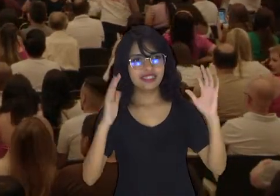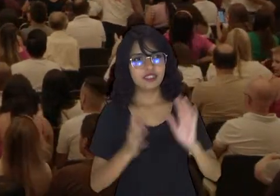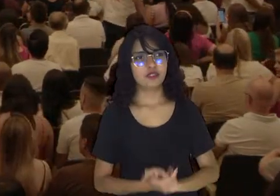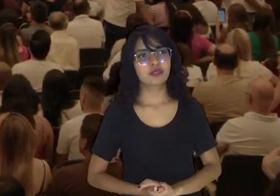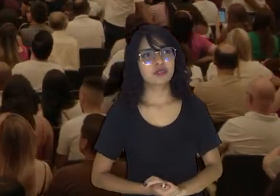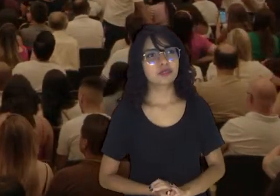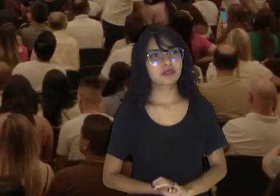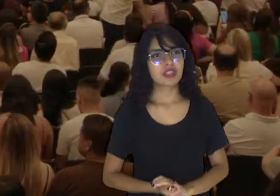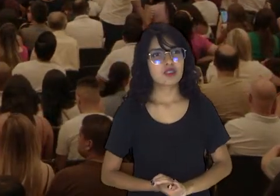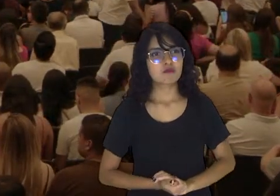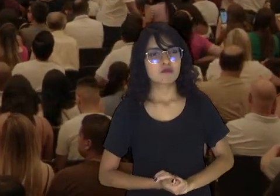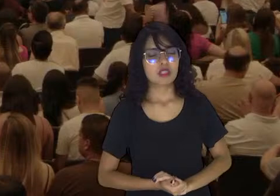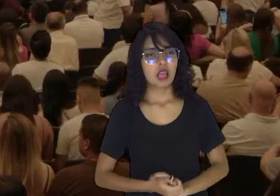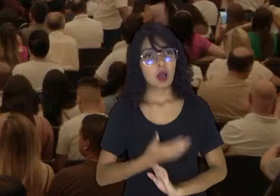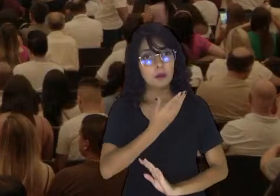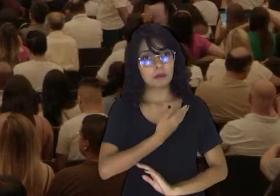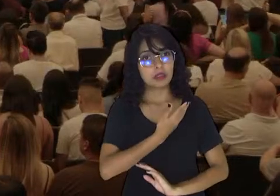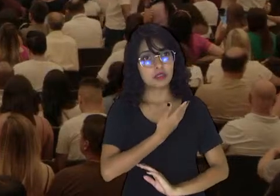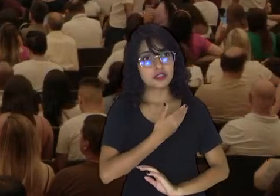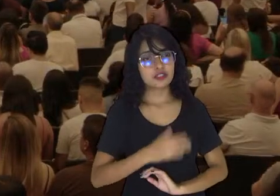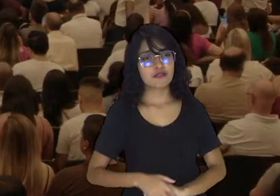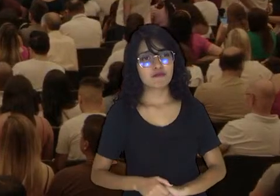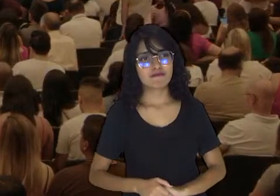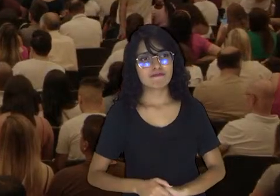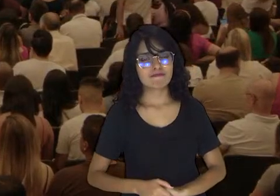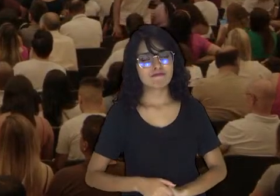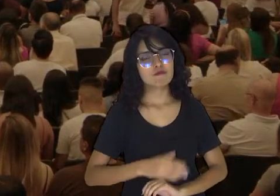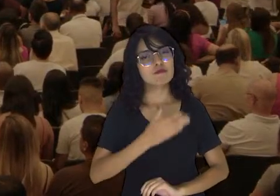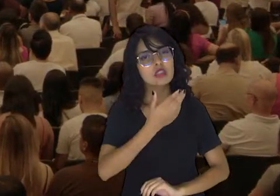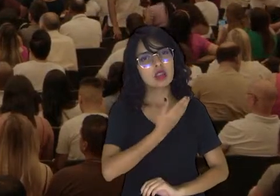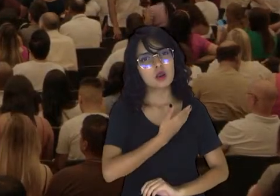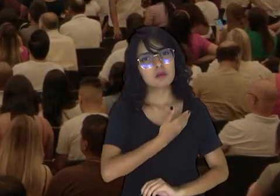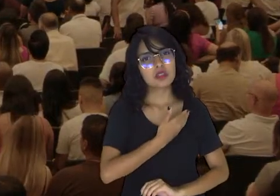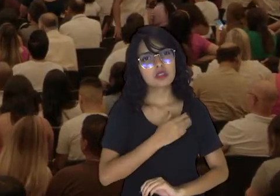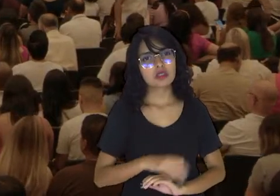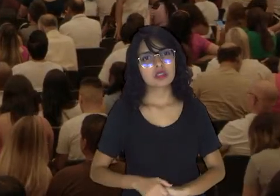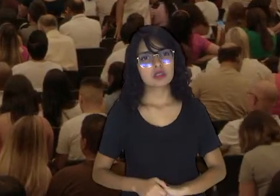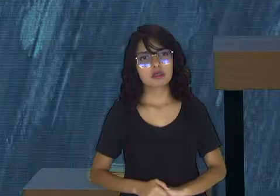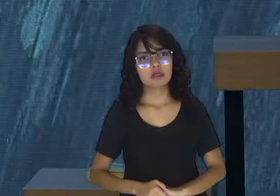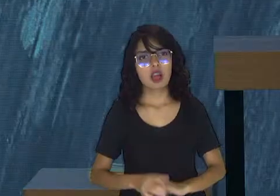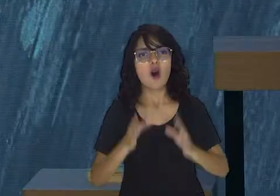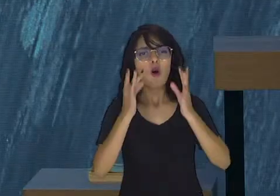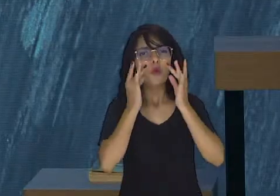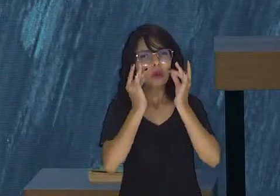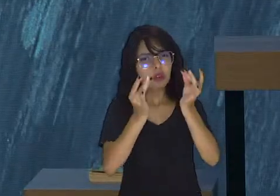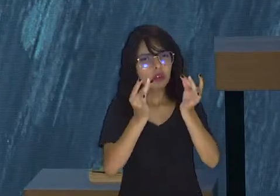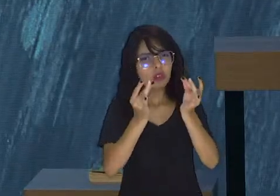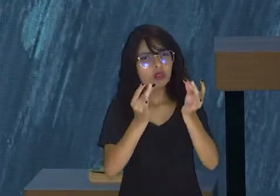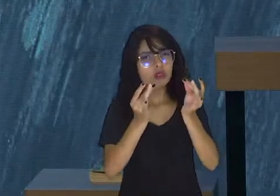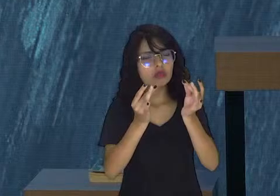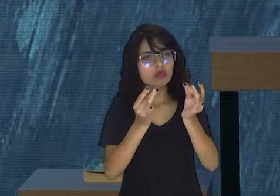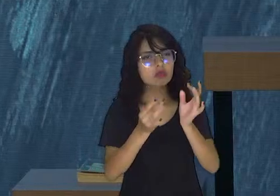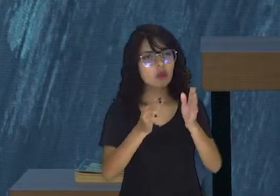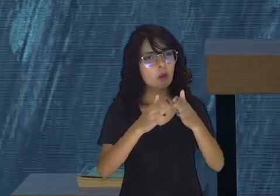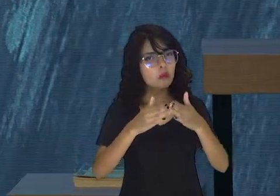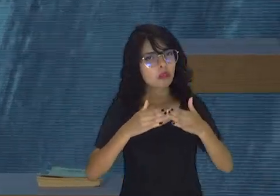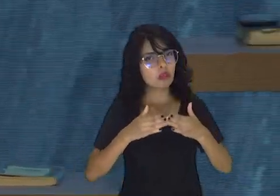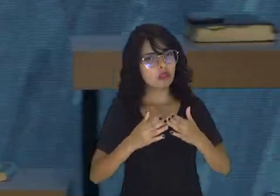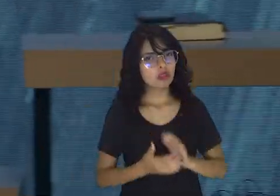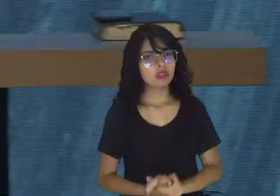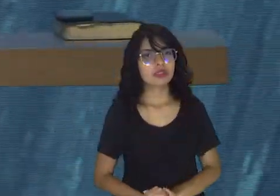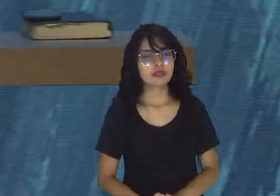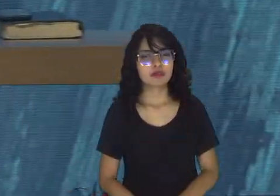Irmãos, meus irmãos, feche os teus olhos para não se distrair. Enquanto os meus amados vêm